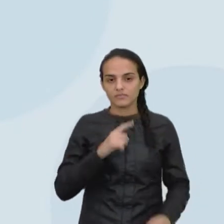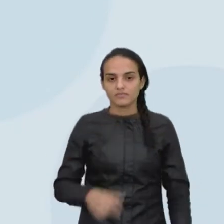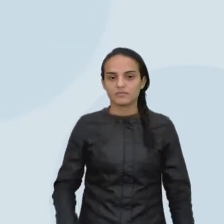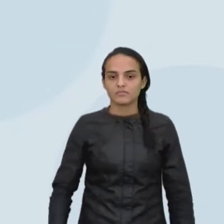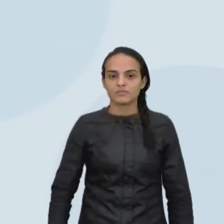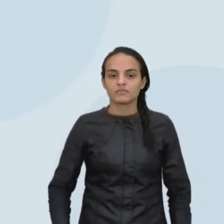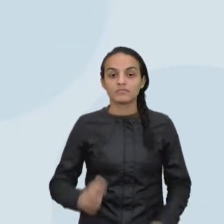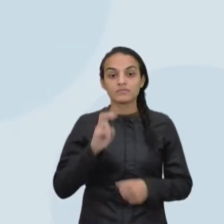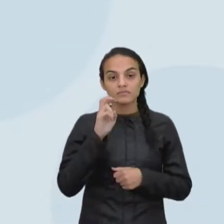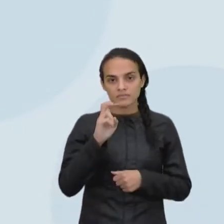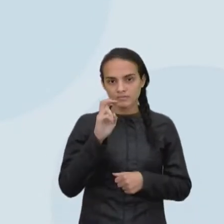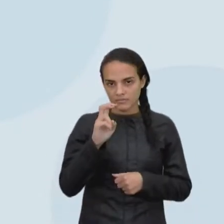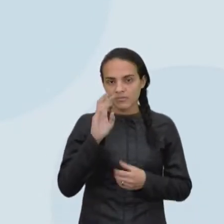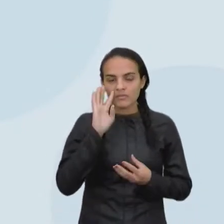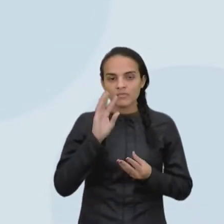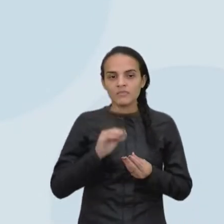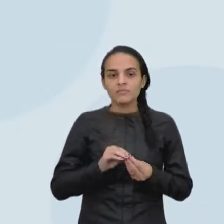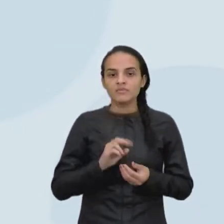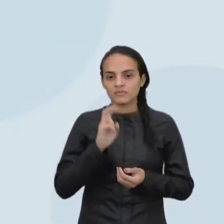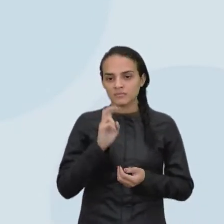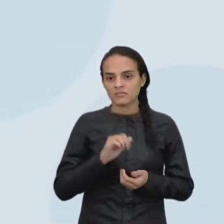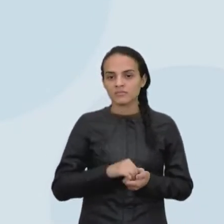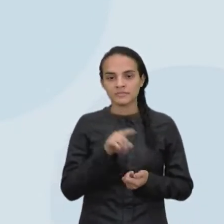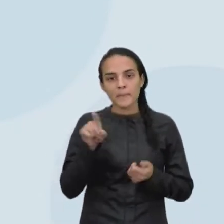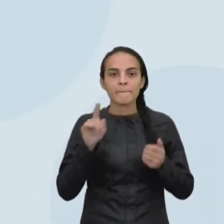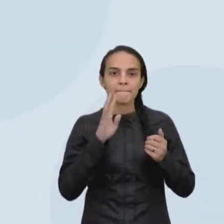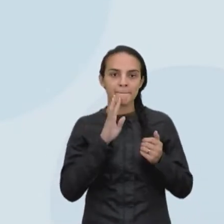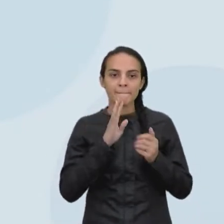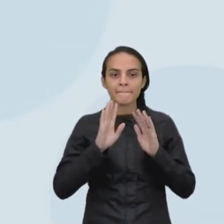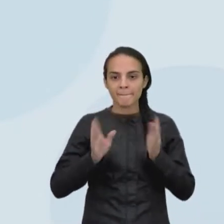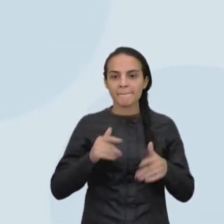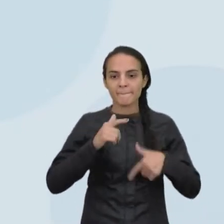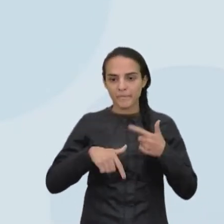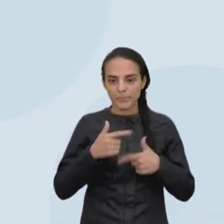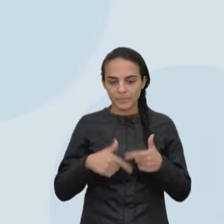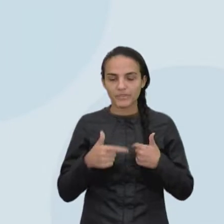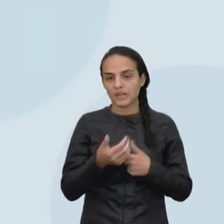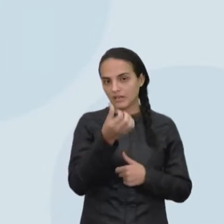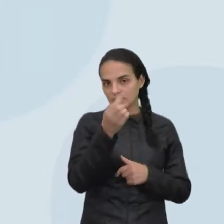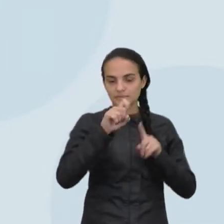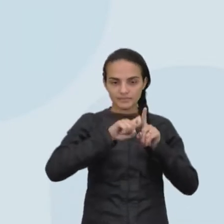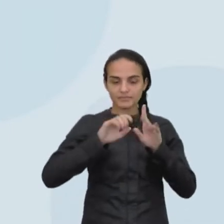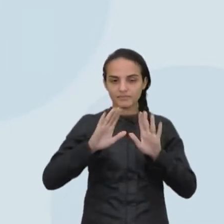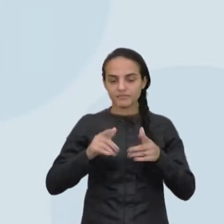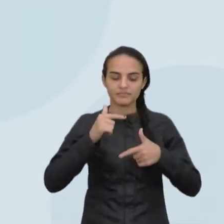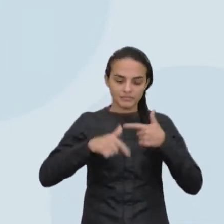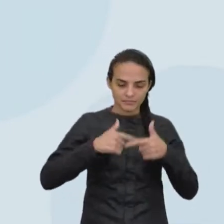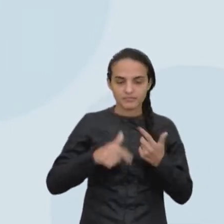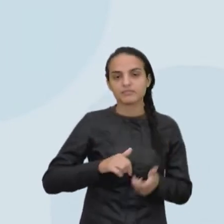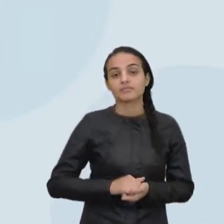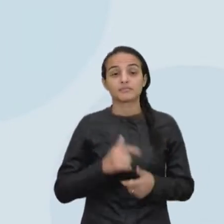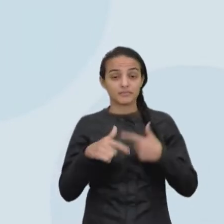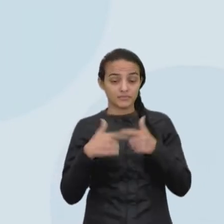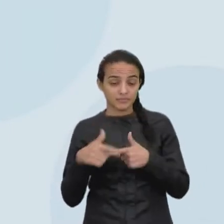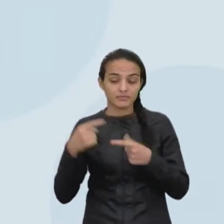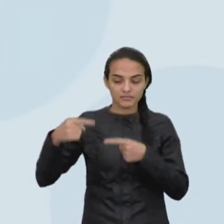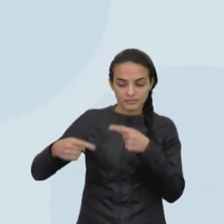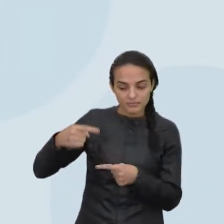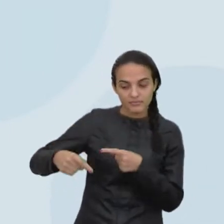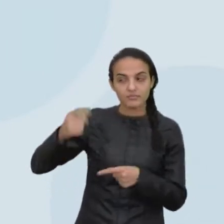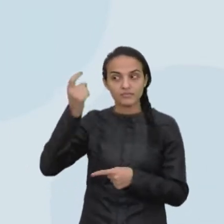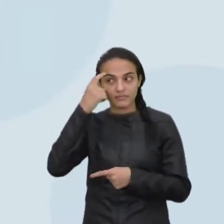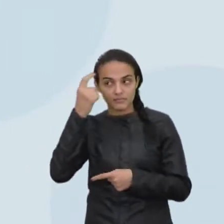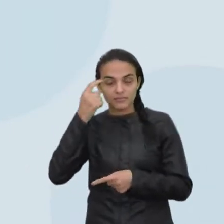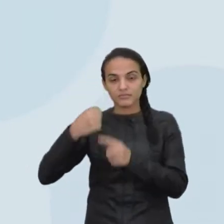são 5 no total. Então a gente tem aí o que vocês já conhecem bastante, já estão trabalhando aí nesses 6 meses, né? O trabalho, política e pensamento econômico,